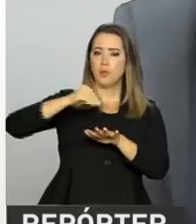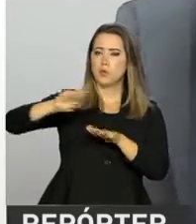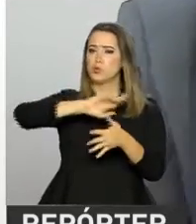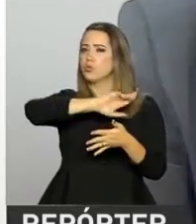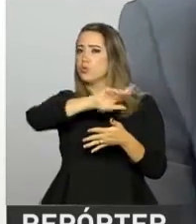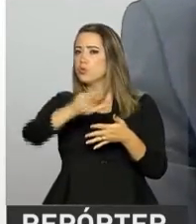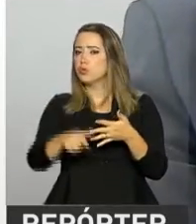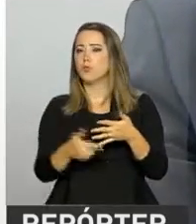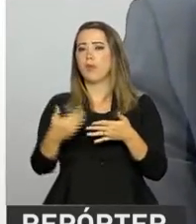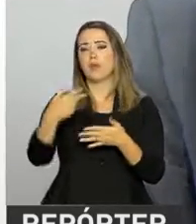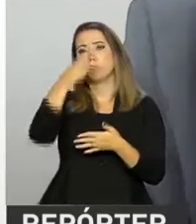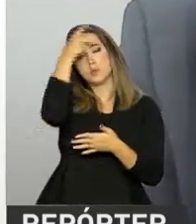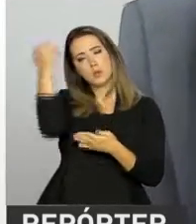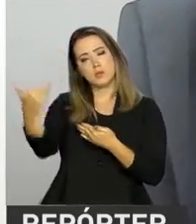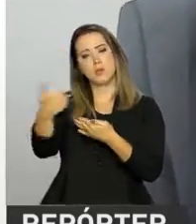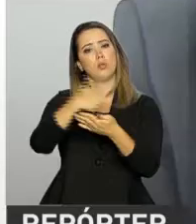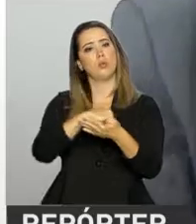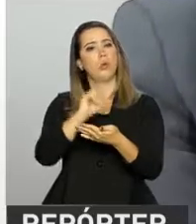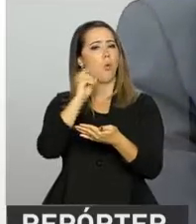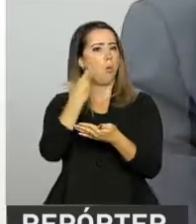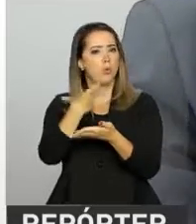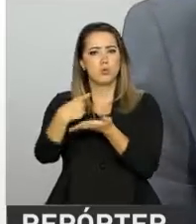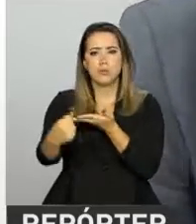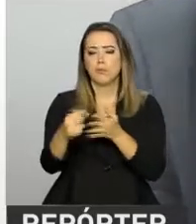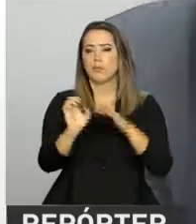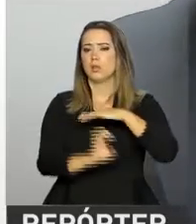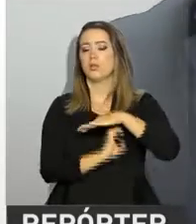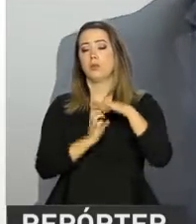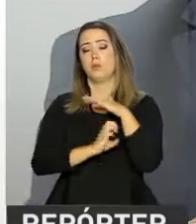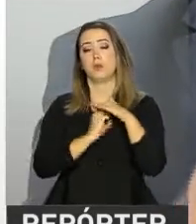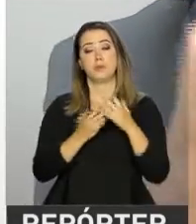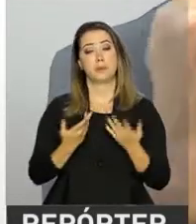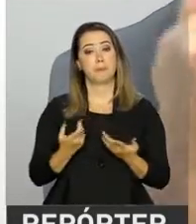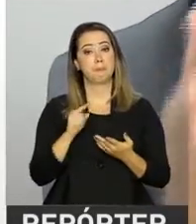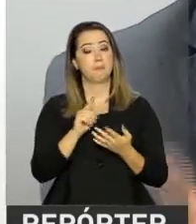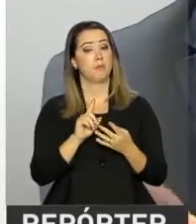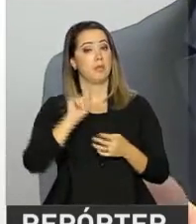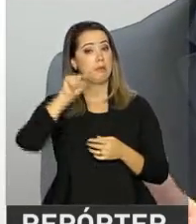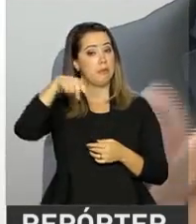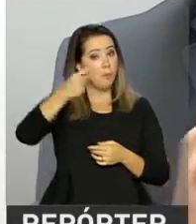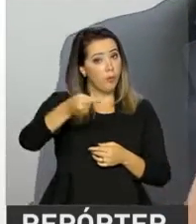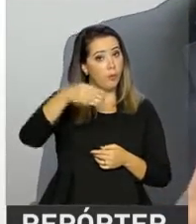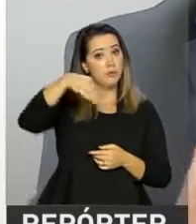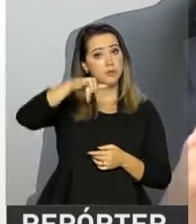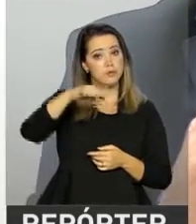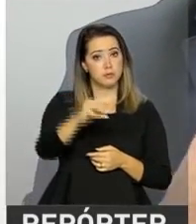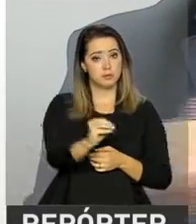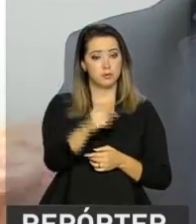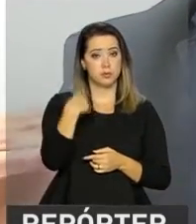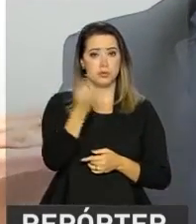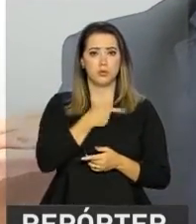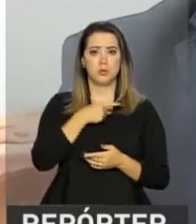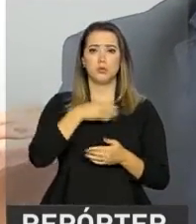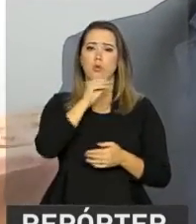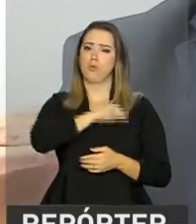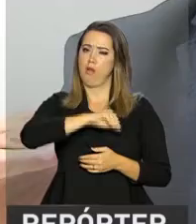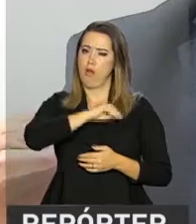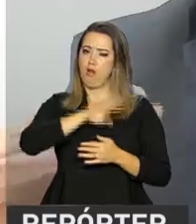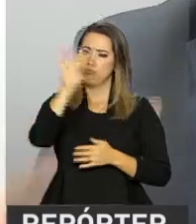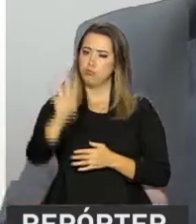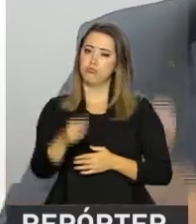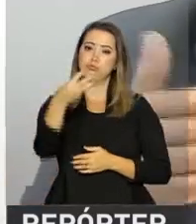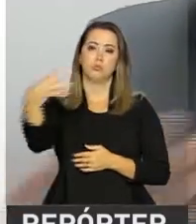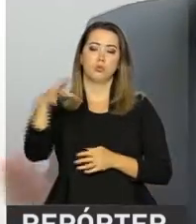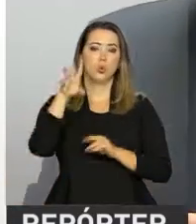são as admissões demissões cadastro de trabalhadores né ea partir de maio a nós passamos a ter a folha de pagamento no sistema